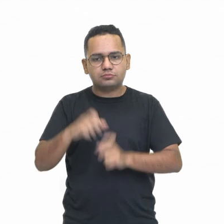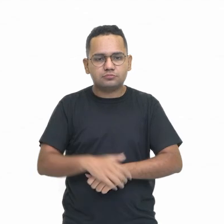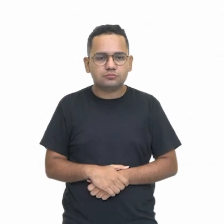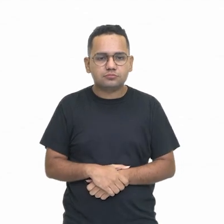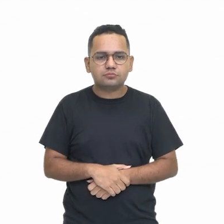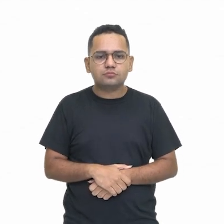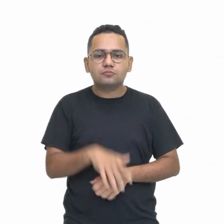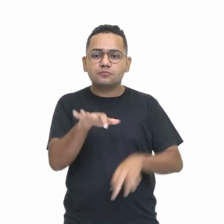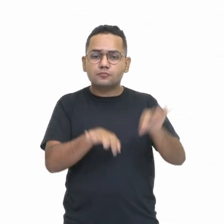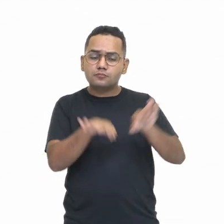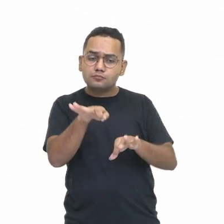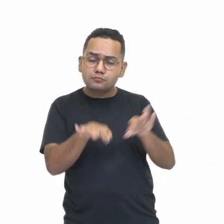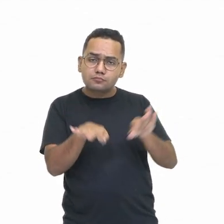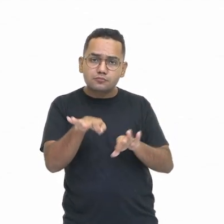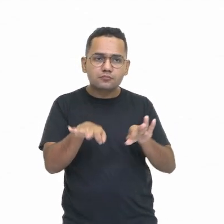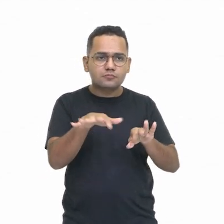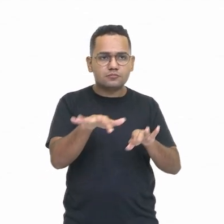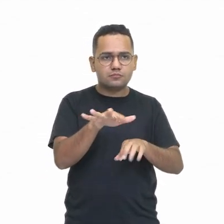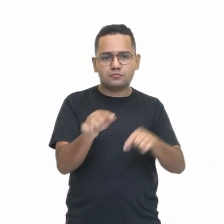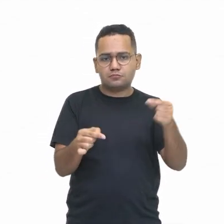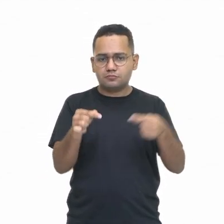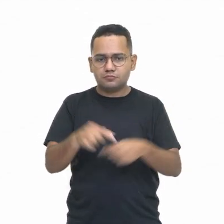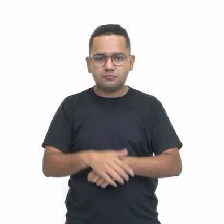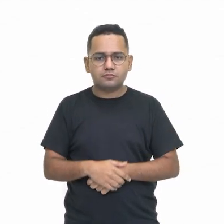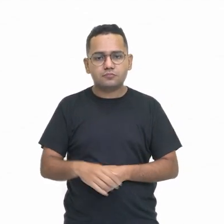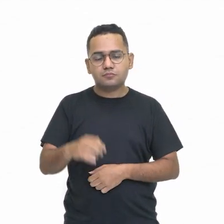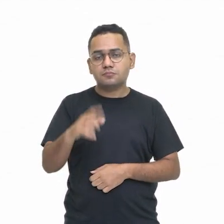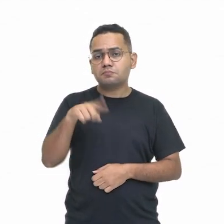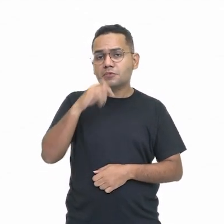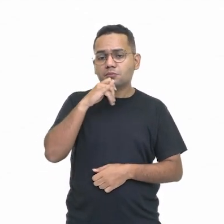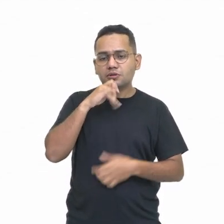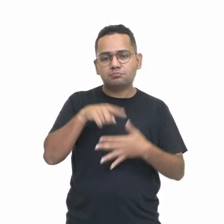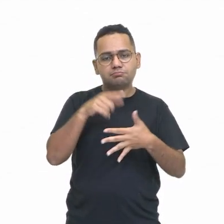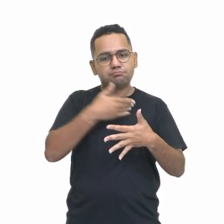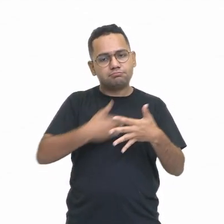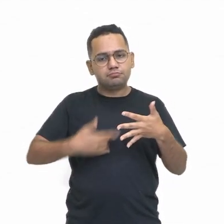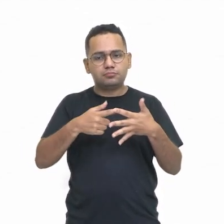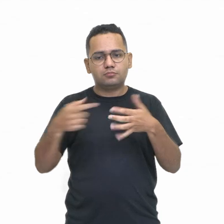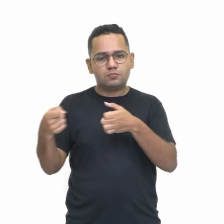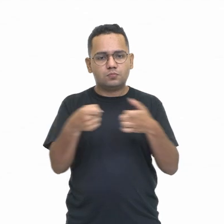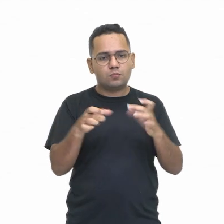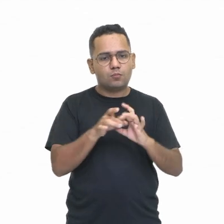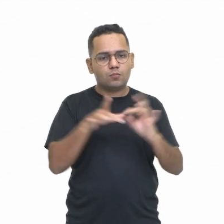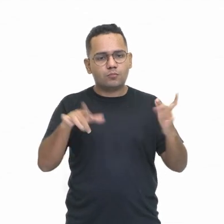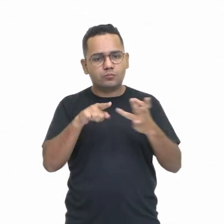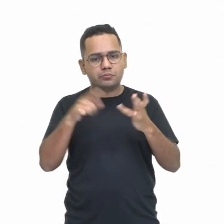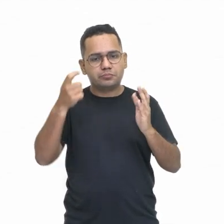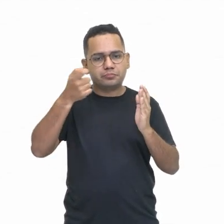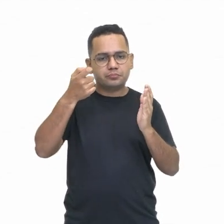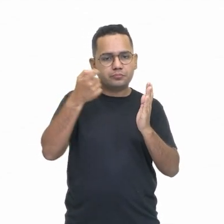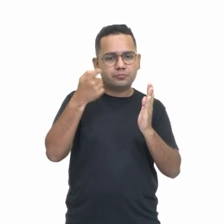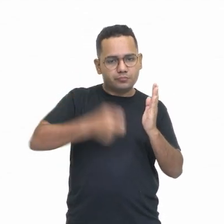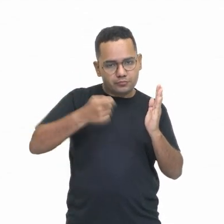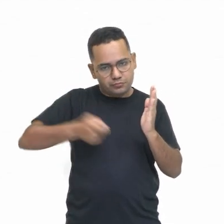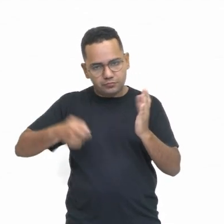suas formas de organização política, Estado, poder,